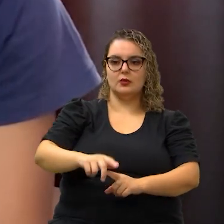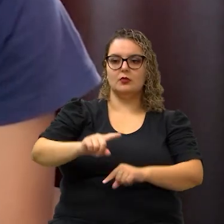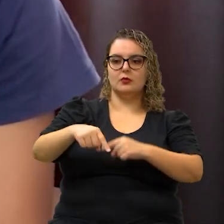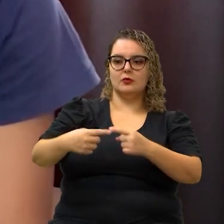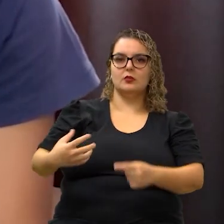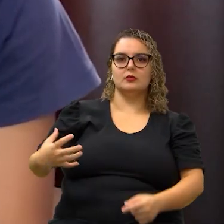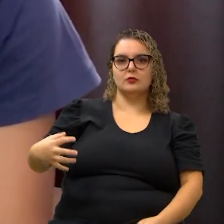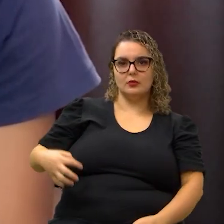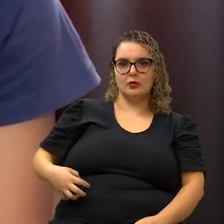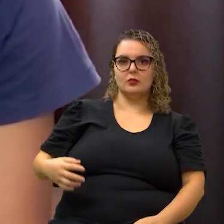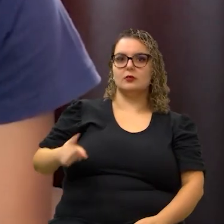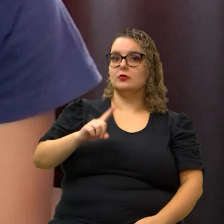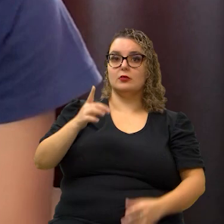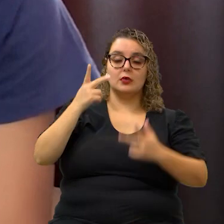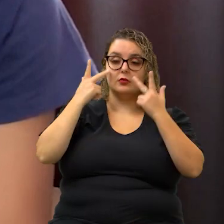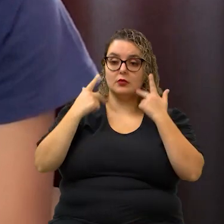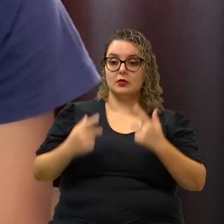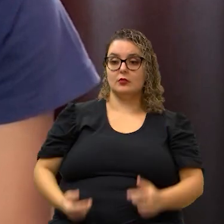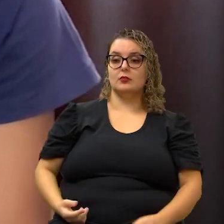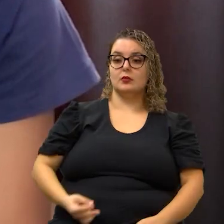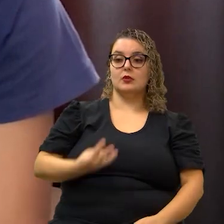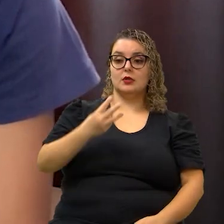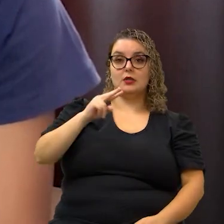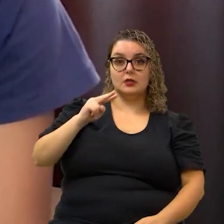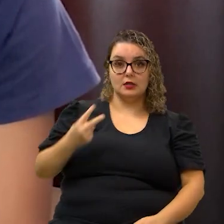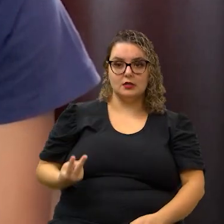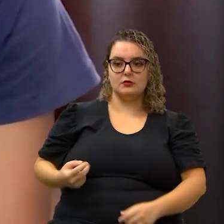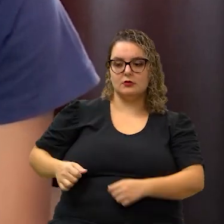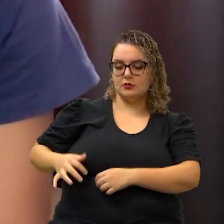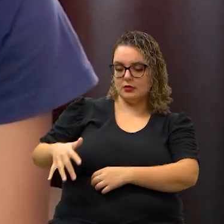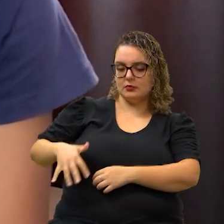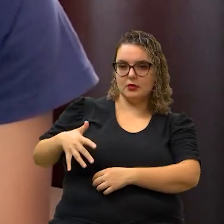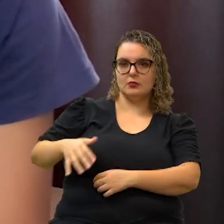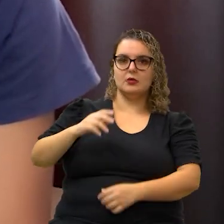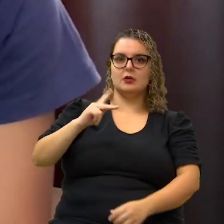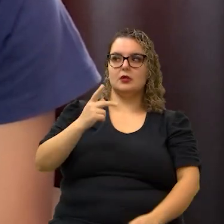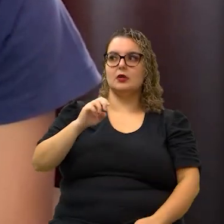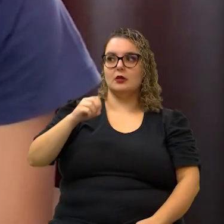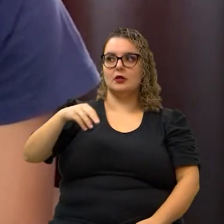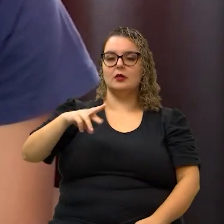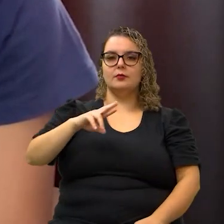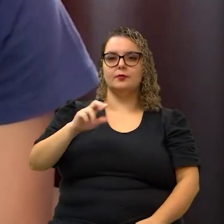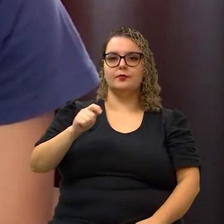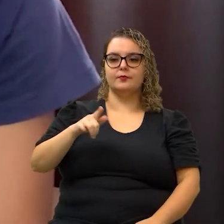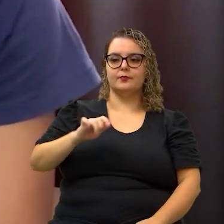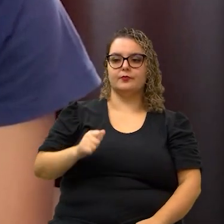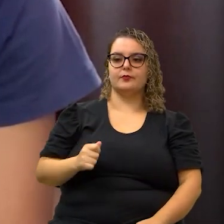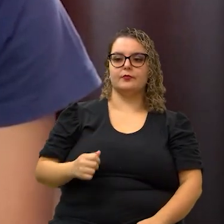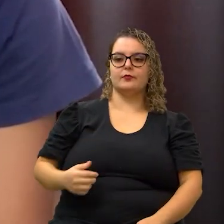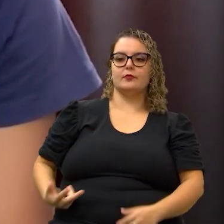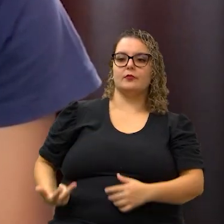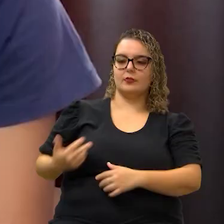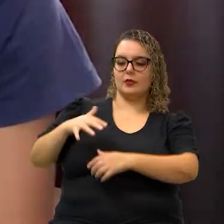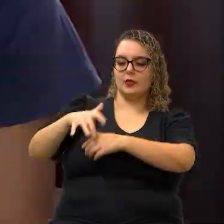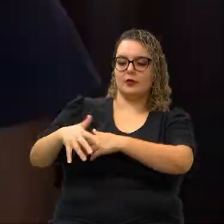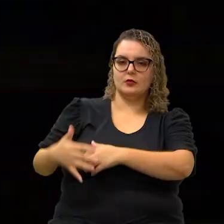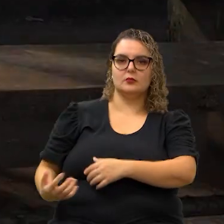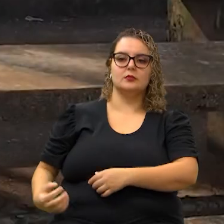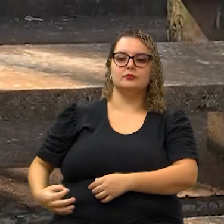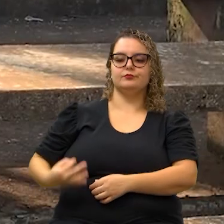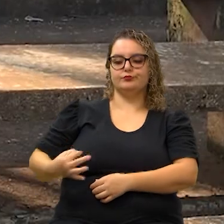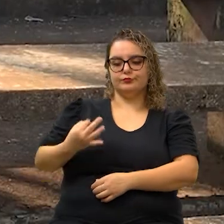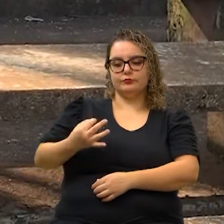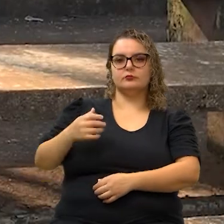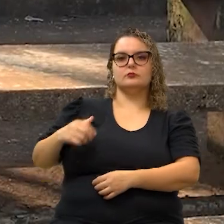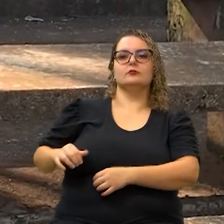estava com muita hemorragia, Ele descia comigo, abria, voltava, mas foi um processo muito doloroso.